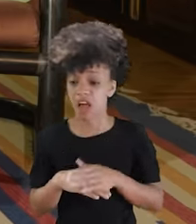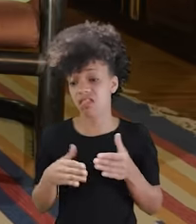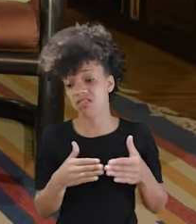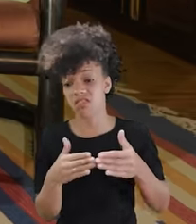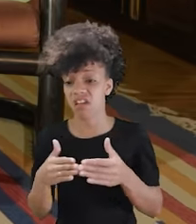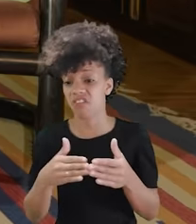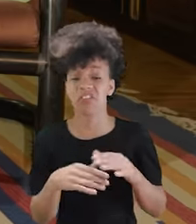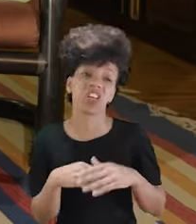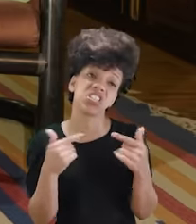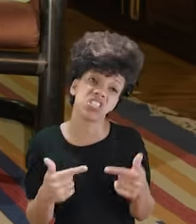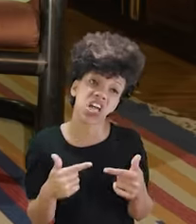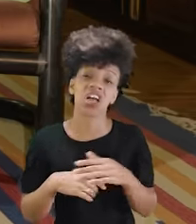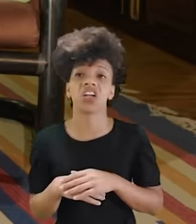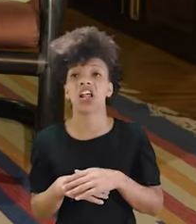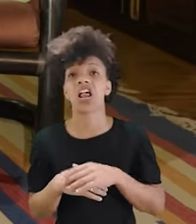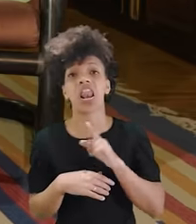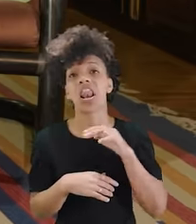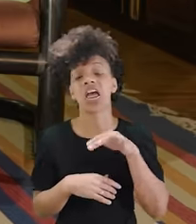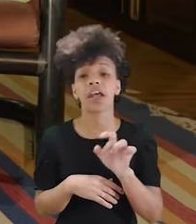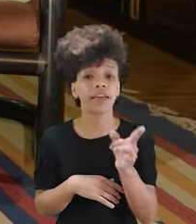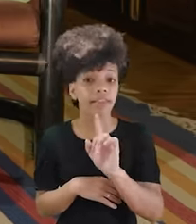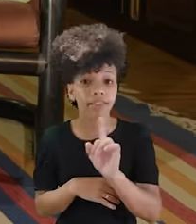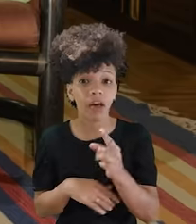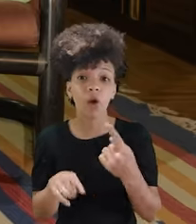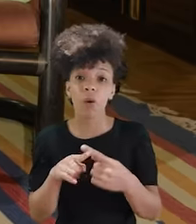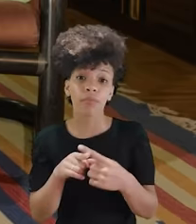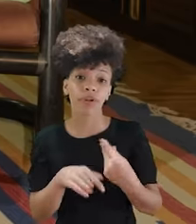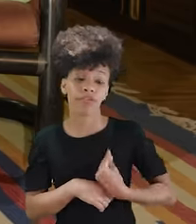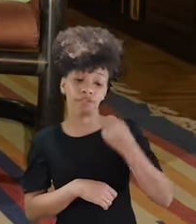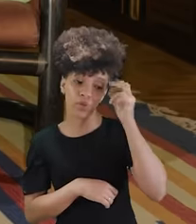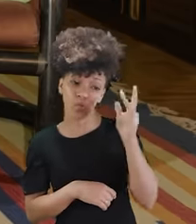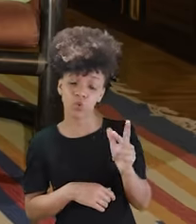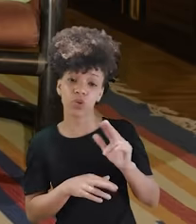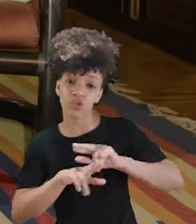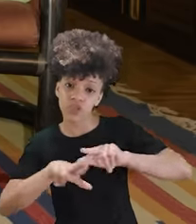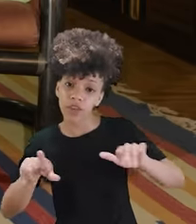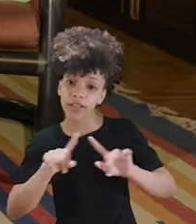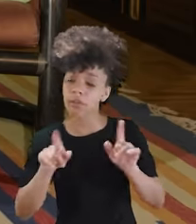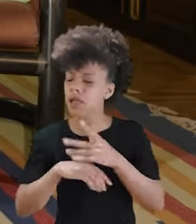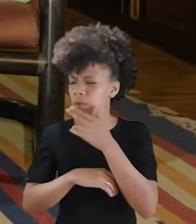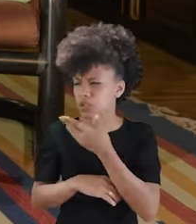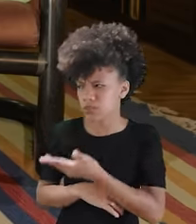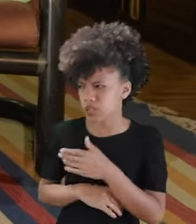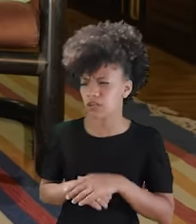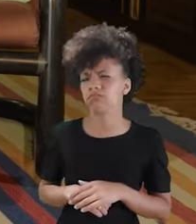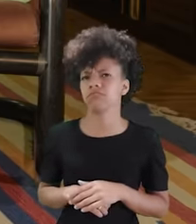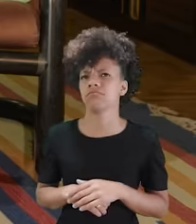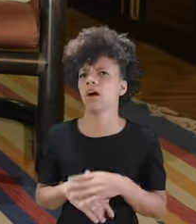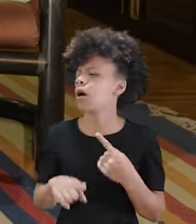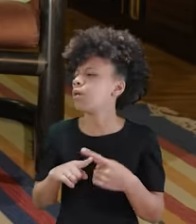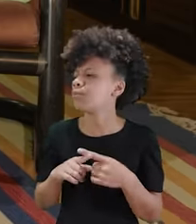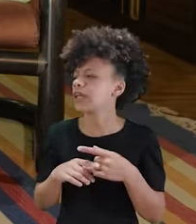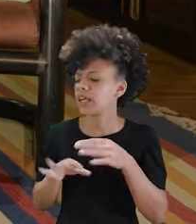vivendo com culturas diferentes eu acho e você é o quê que eu fiz isso projeto porque eu acho que esse projeto você é muito mais interessante